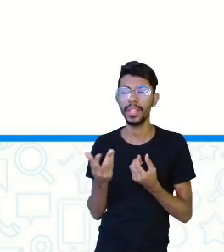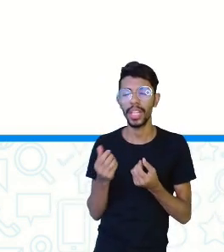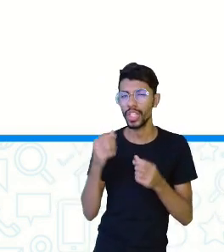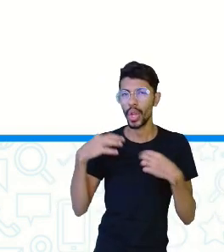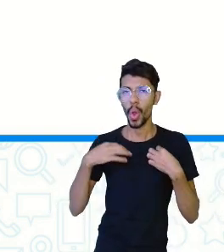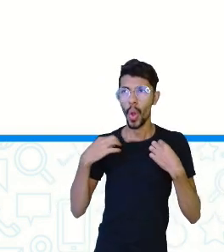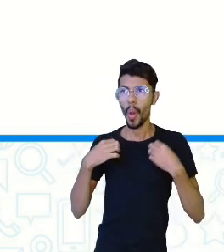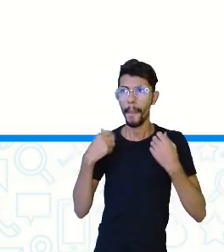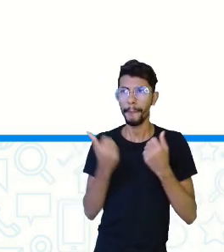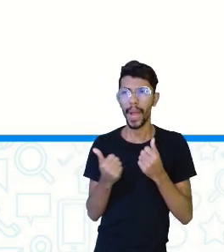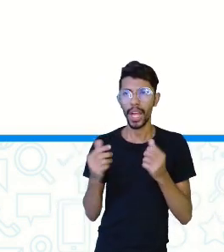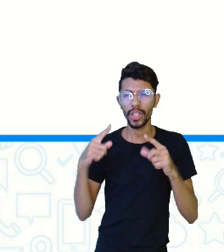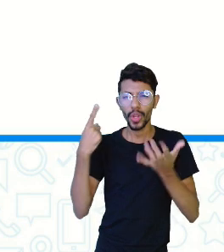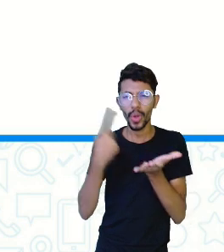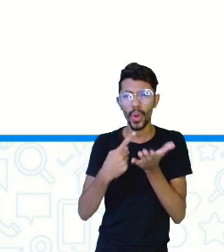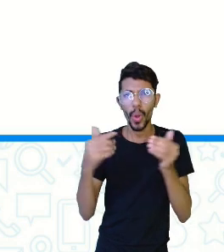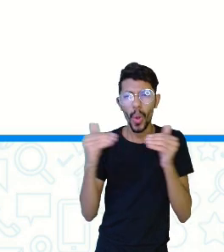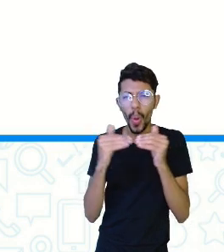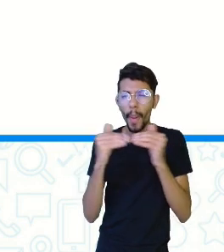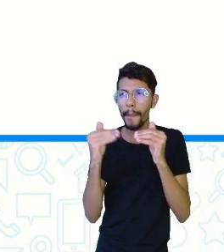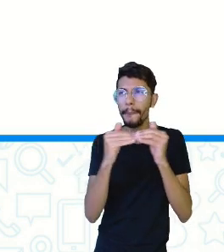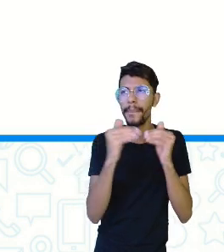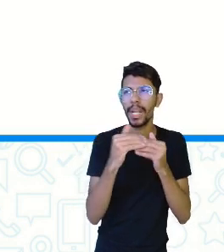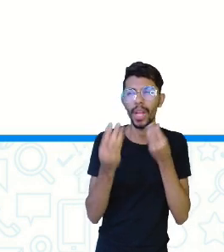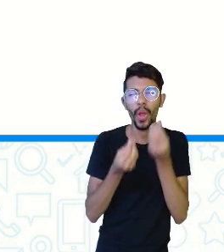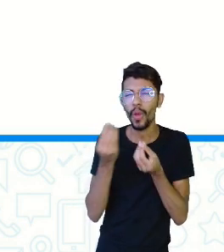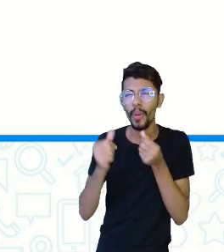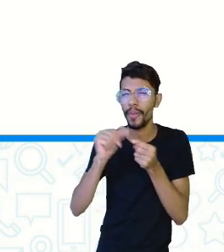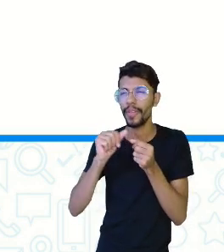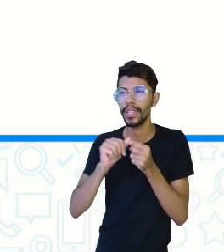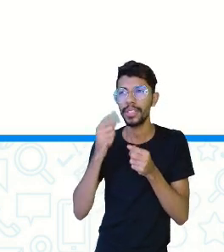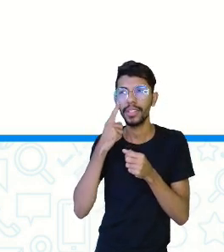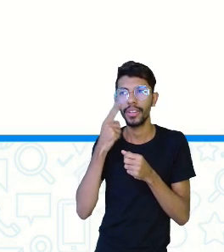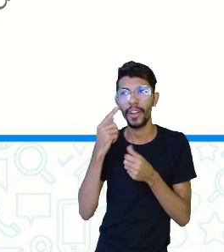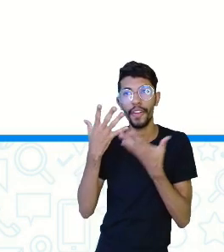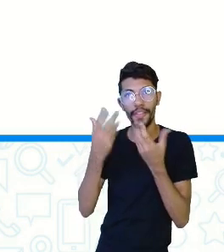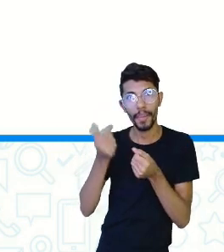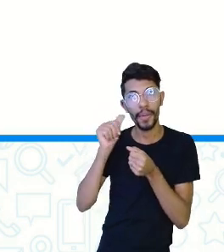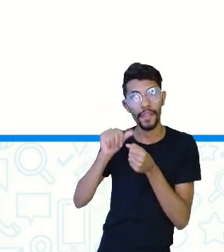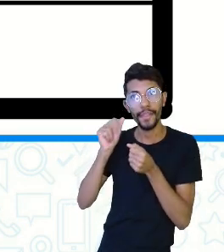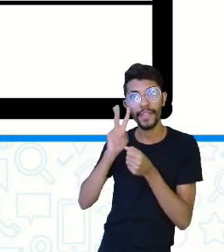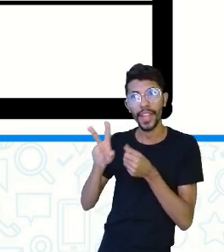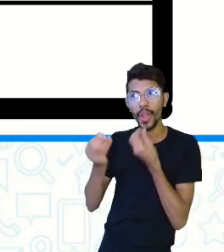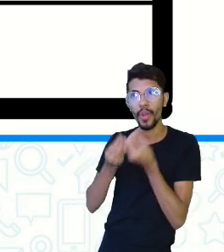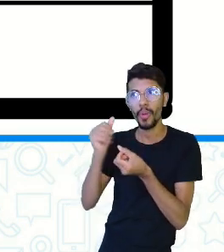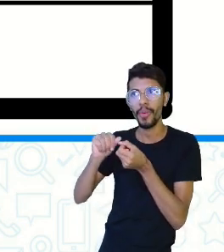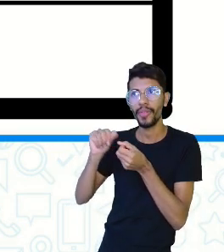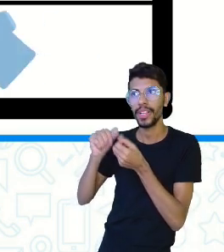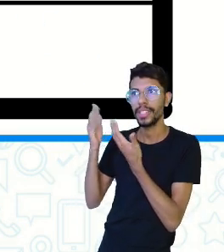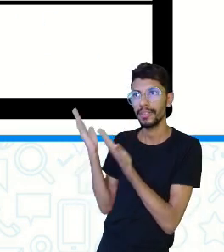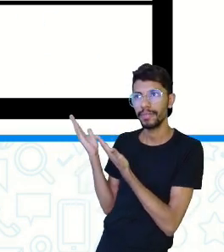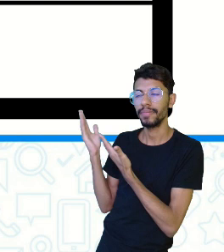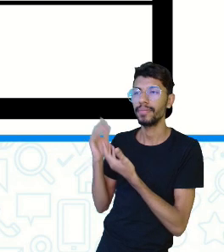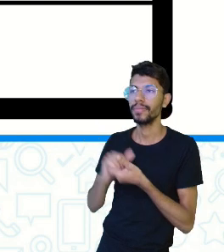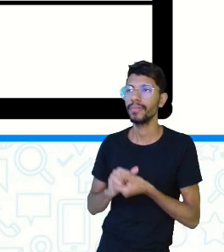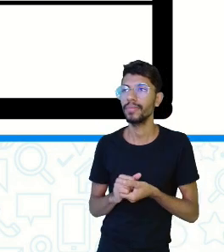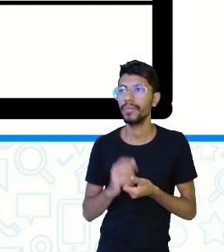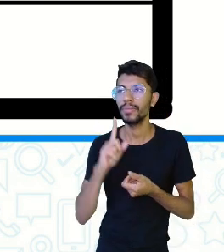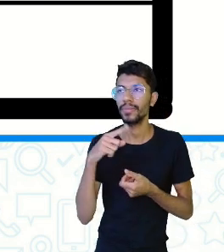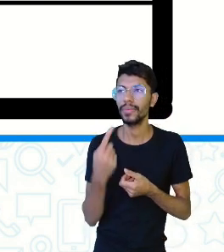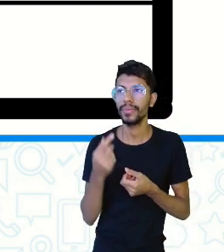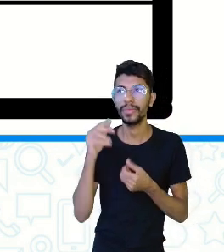roupas. E vamos ver como é que a gente pode fazer isso? Observa aí na próxima. Nós estamos vendo aí